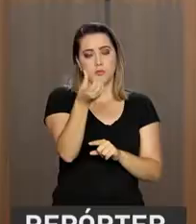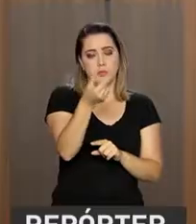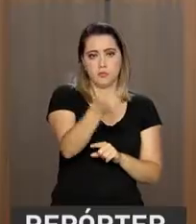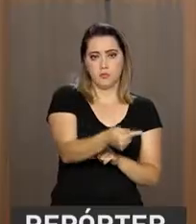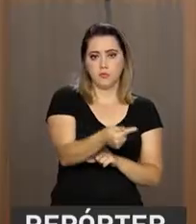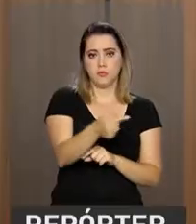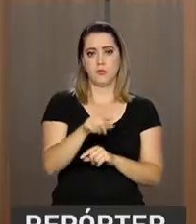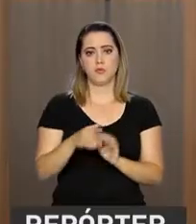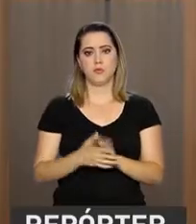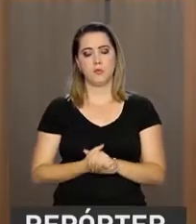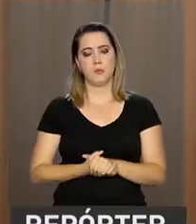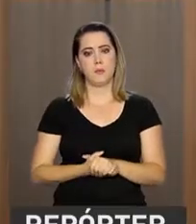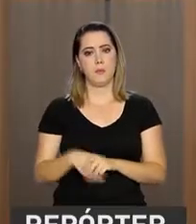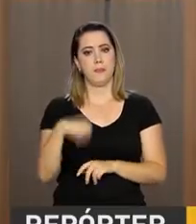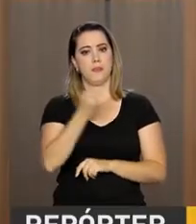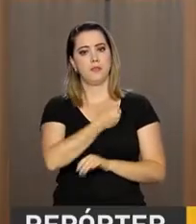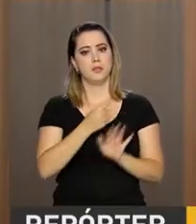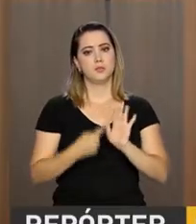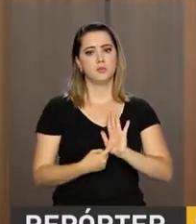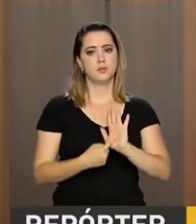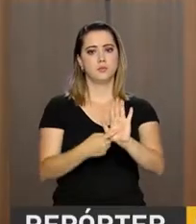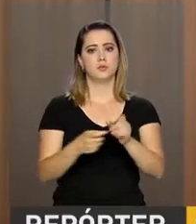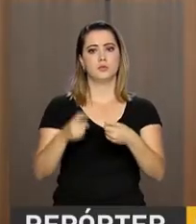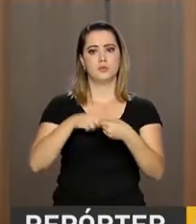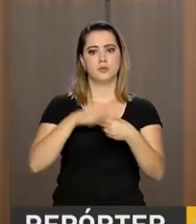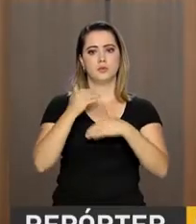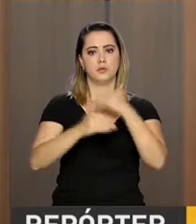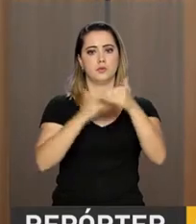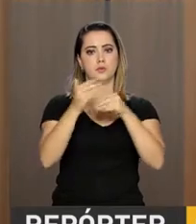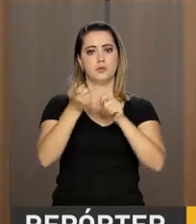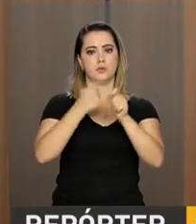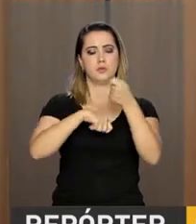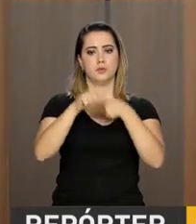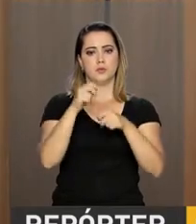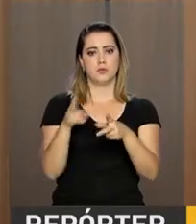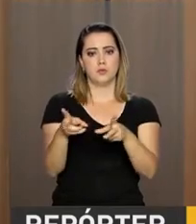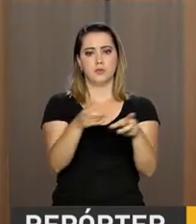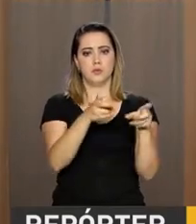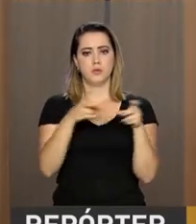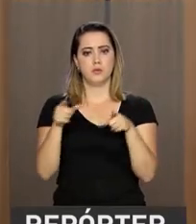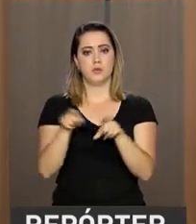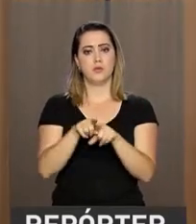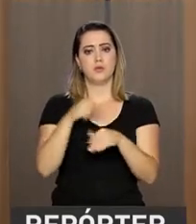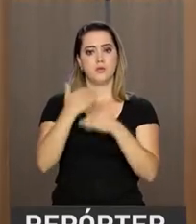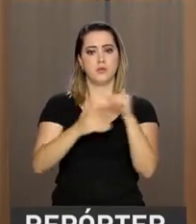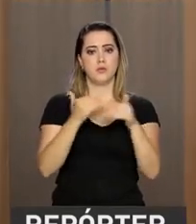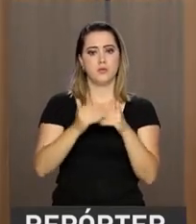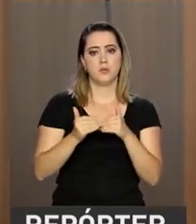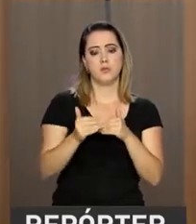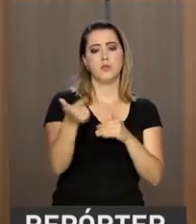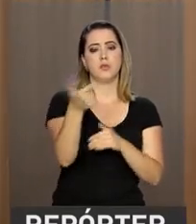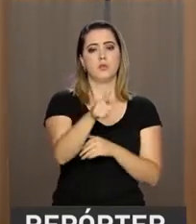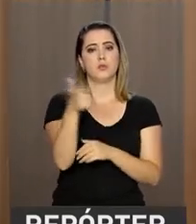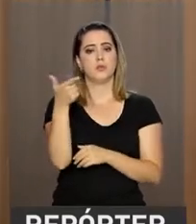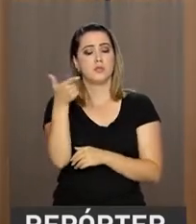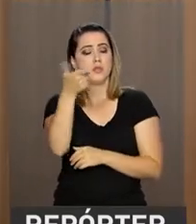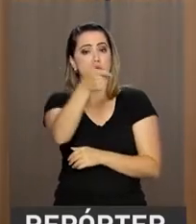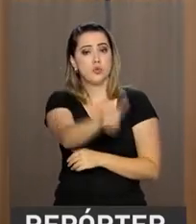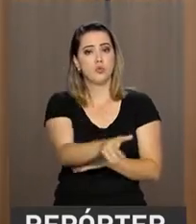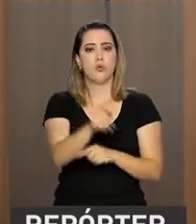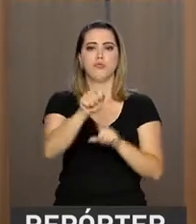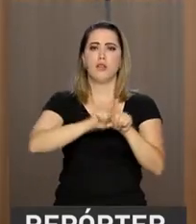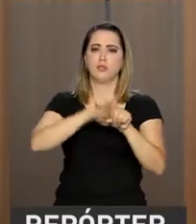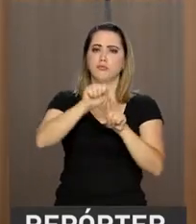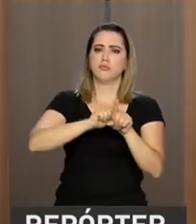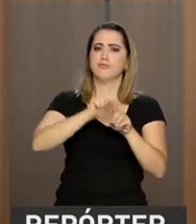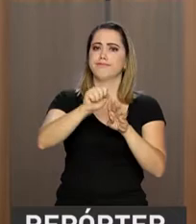2017. Os indicadores mostram a recuperação da economia. A expectativa é que esse comportamento se repita pelos próximos